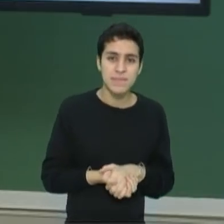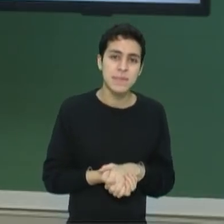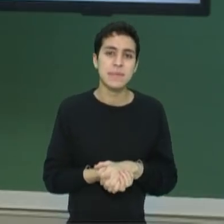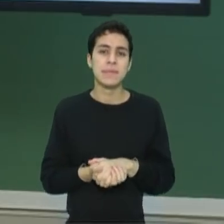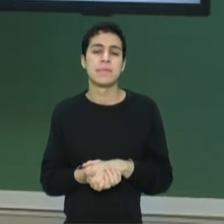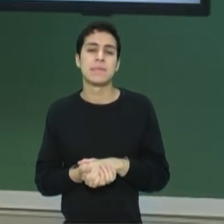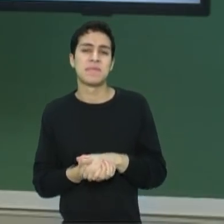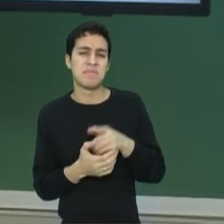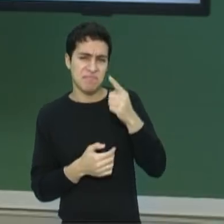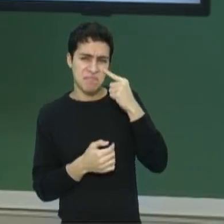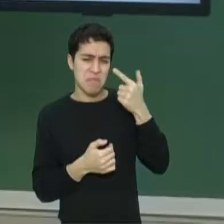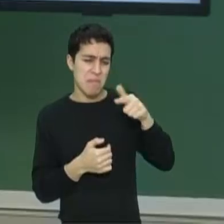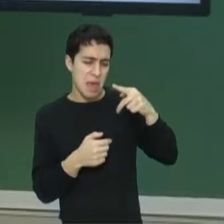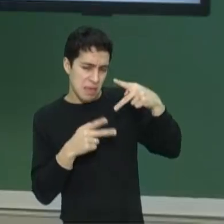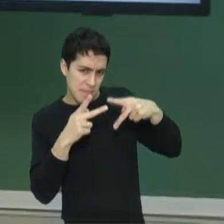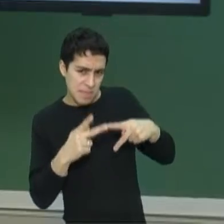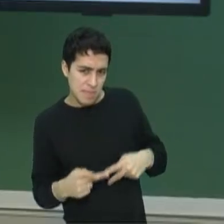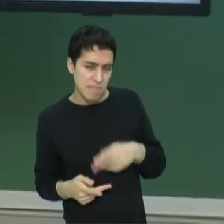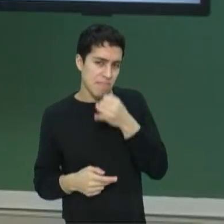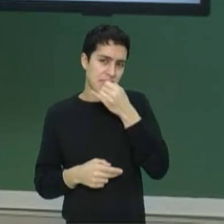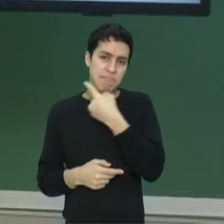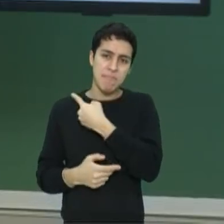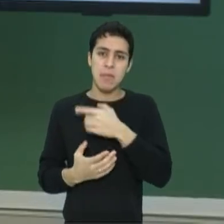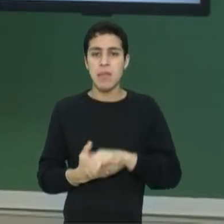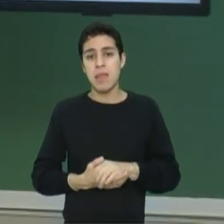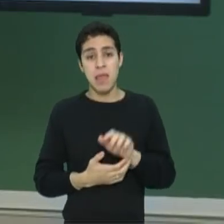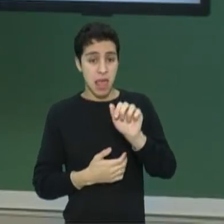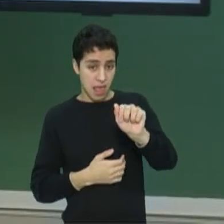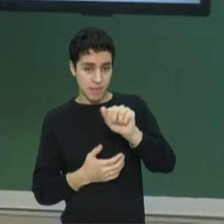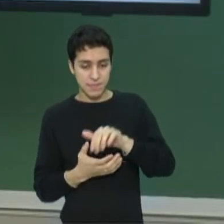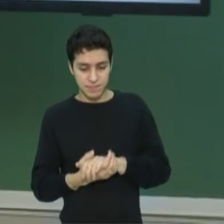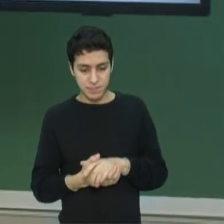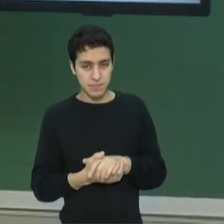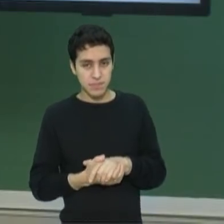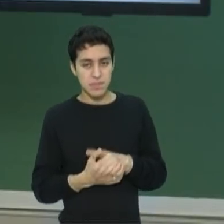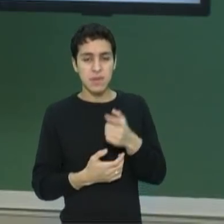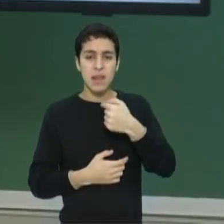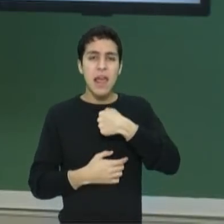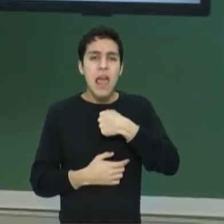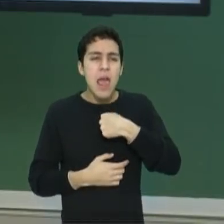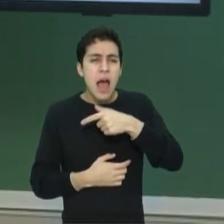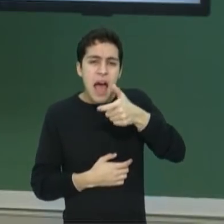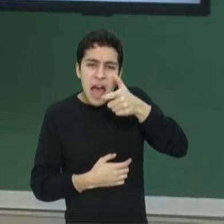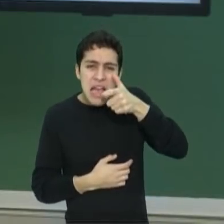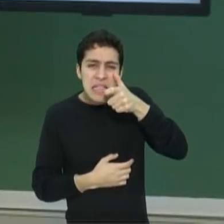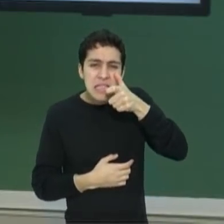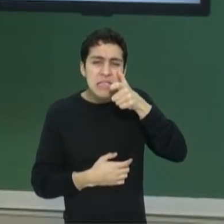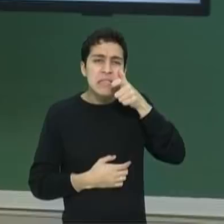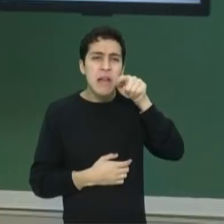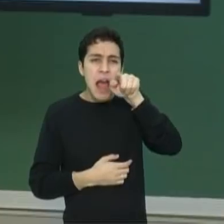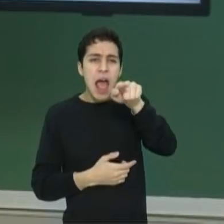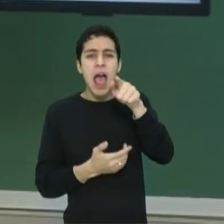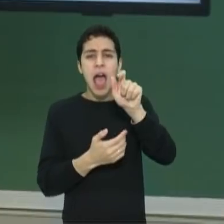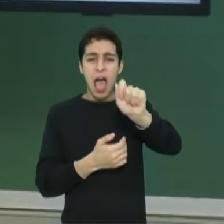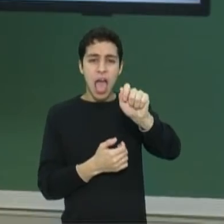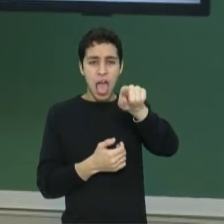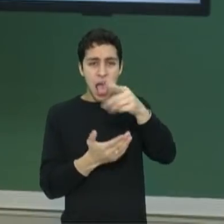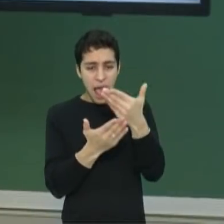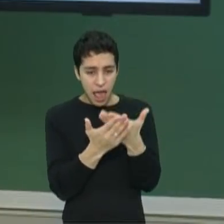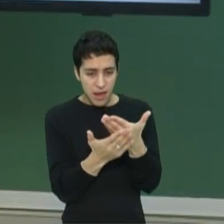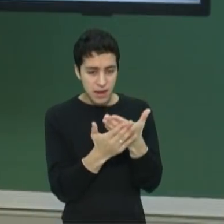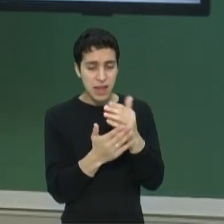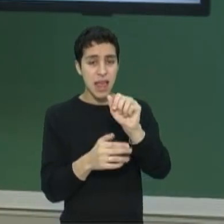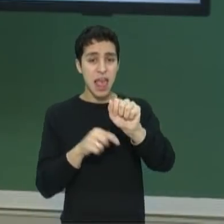tem, né, outras preposições ali. Vamos ver a preposição a. Quando eu digo eu assisto a aula, esse a vai levar